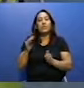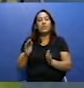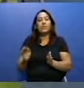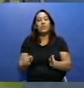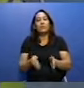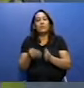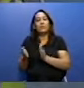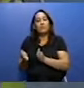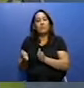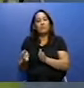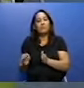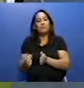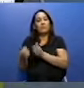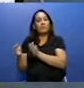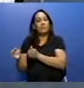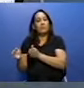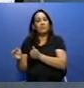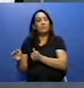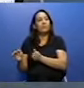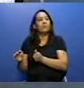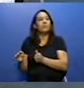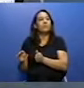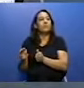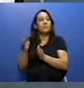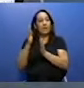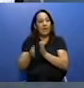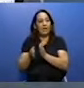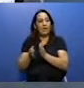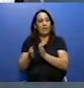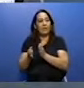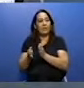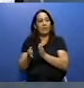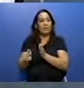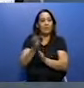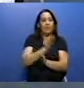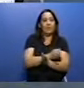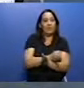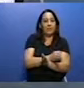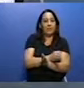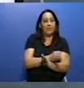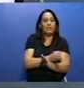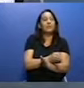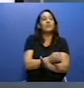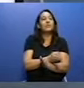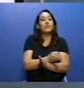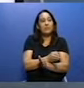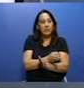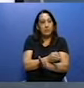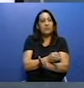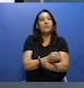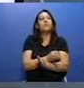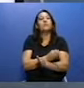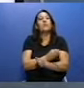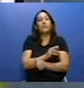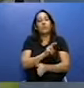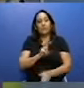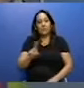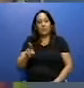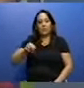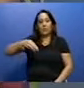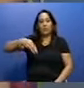repetir. Então, daqui para trás, o que que eu tenho que nós já estudamos?